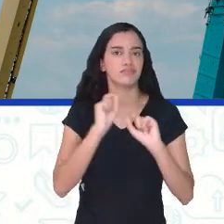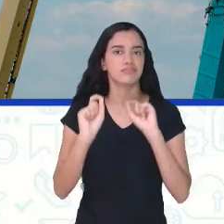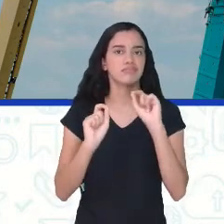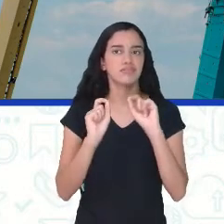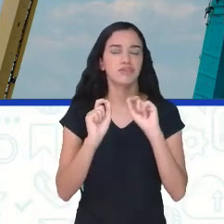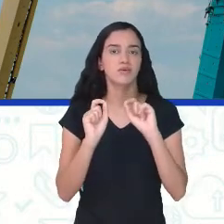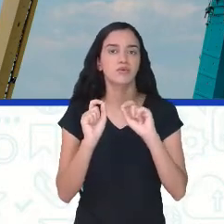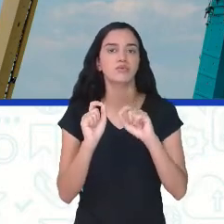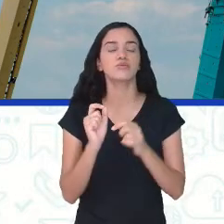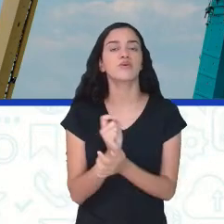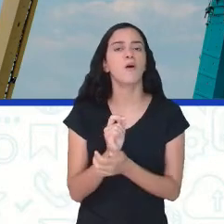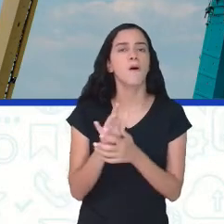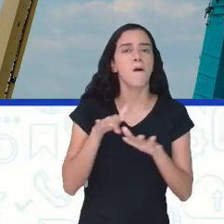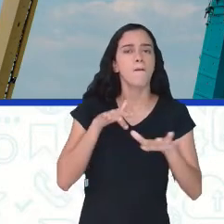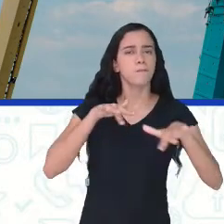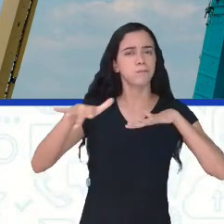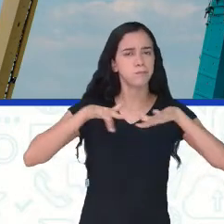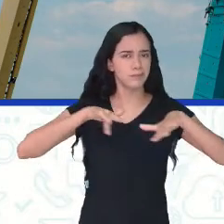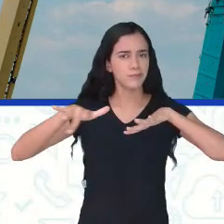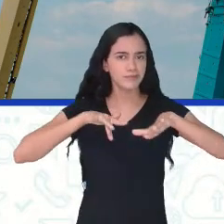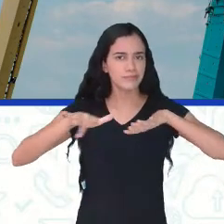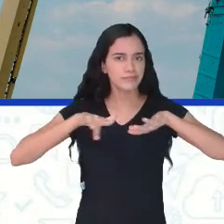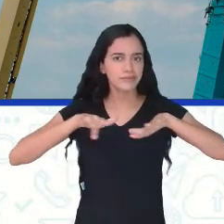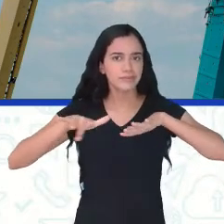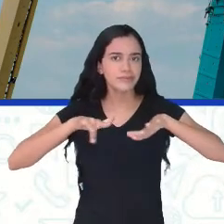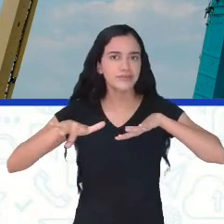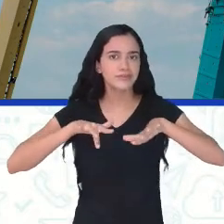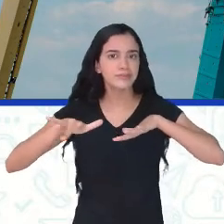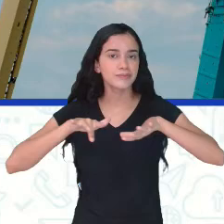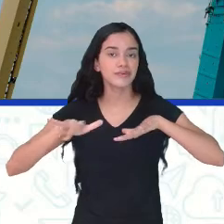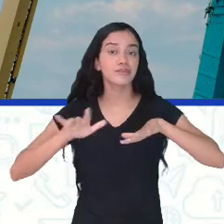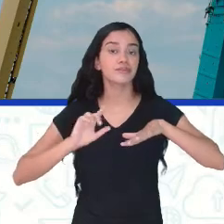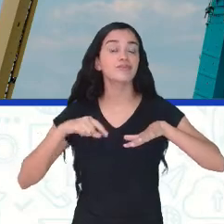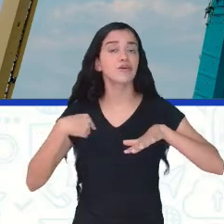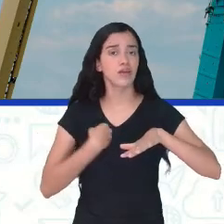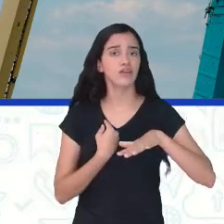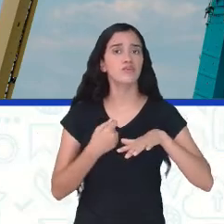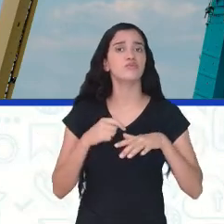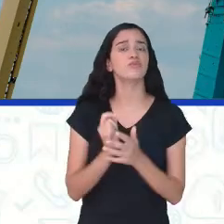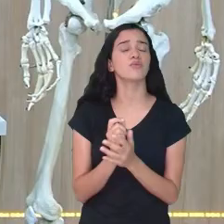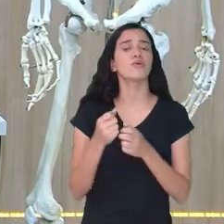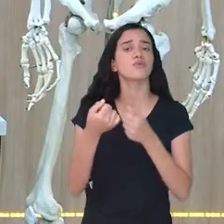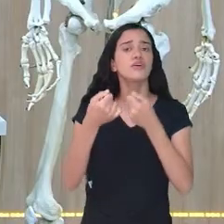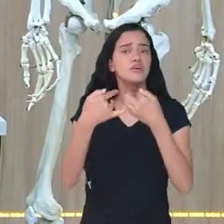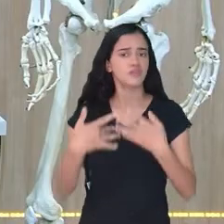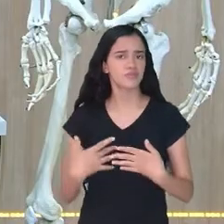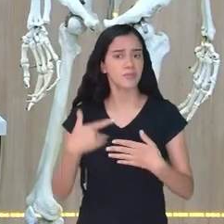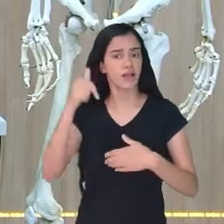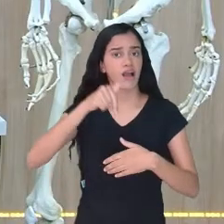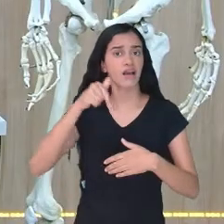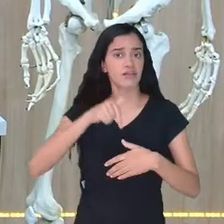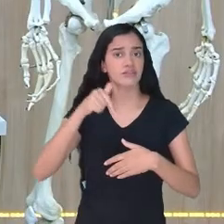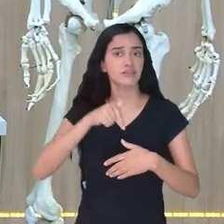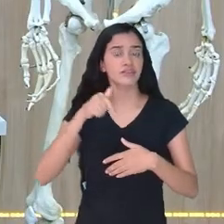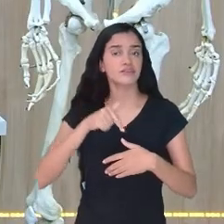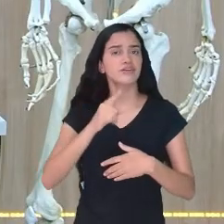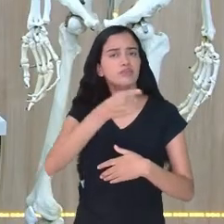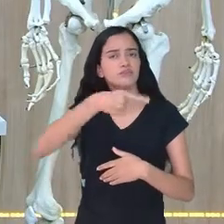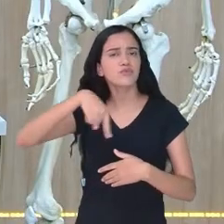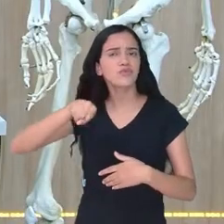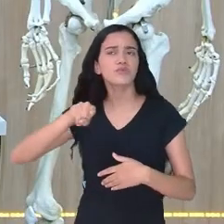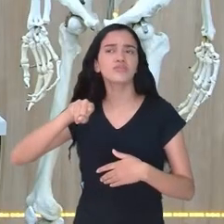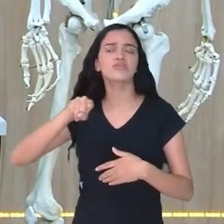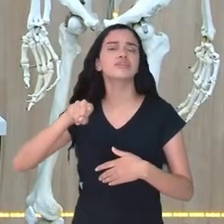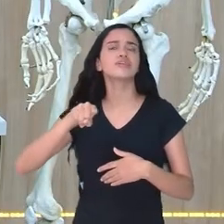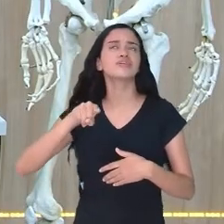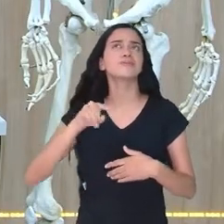alguns movimentos, né? Alguns movimentos esses que eu vou fazer aqui para vocês. E aí, quem sabe, vocês vão estar